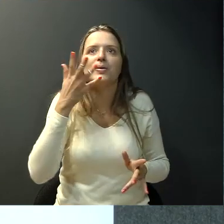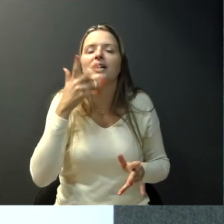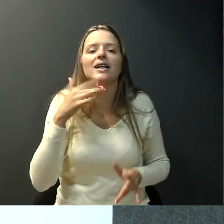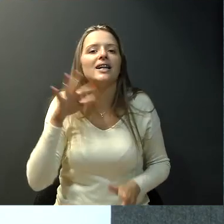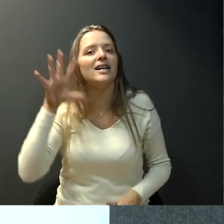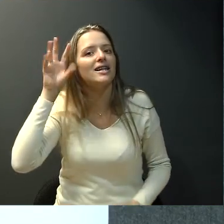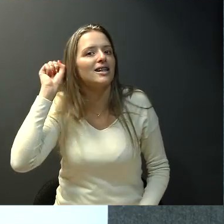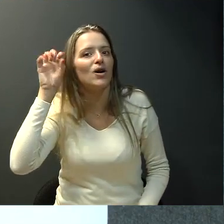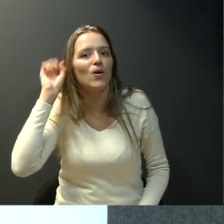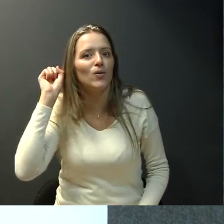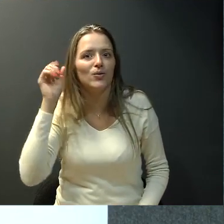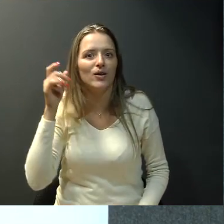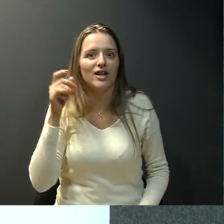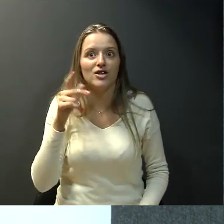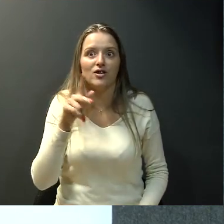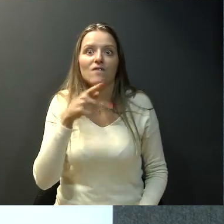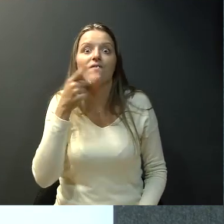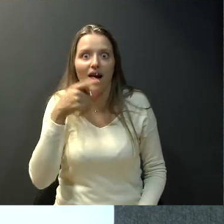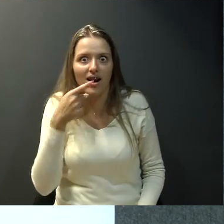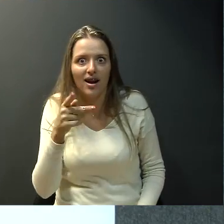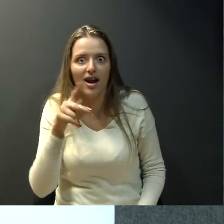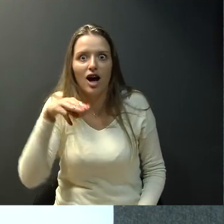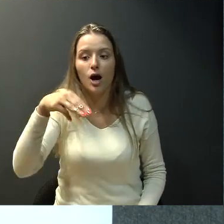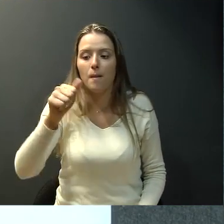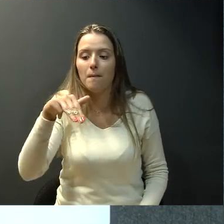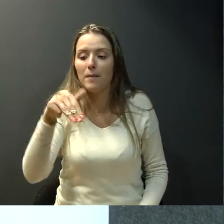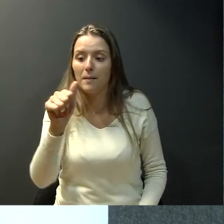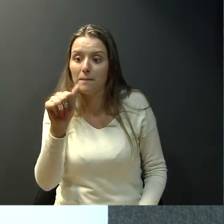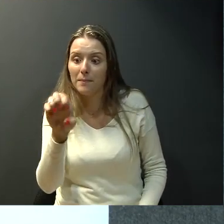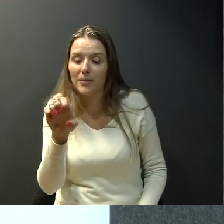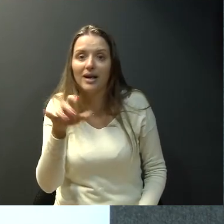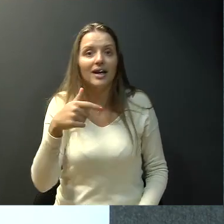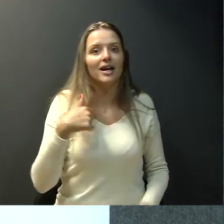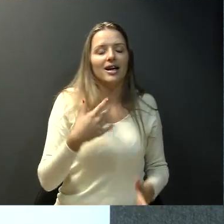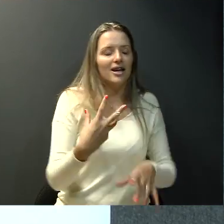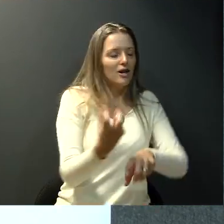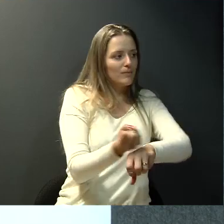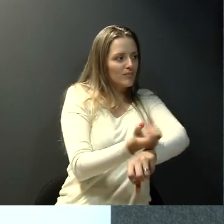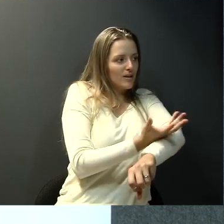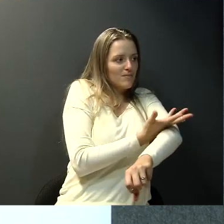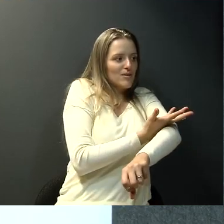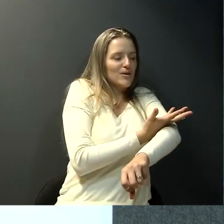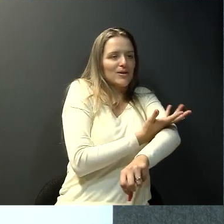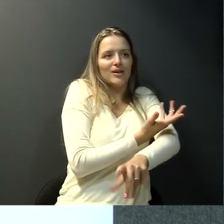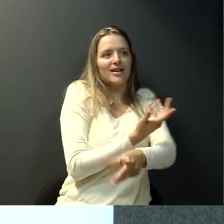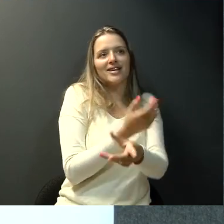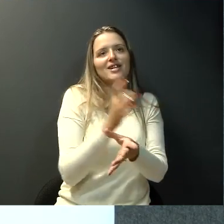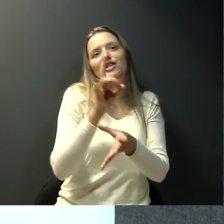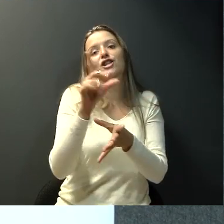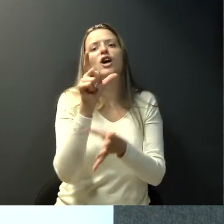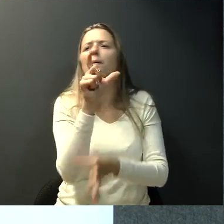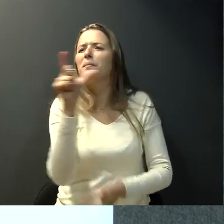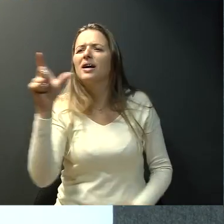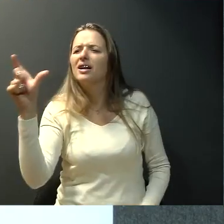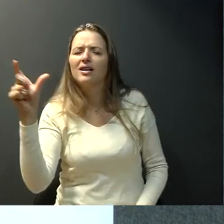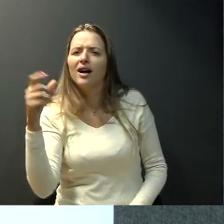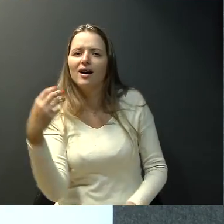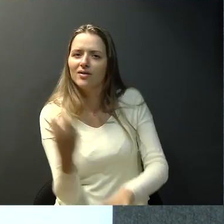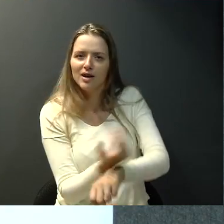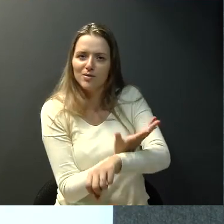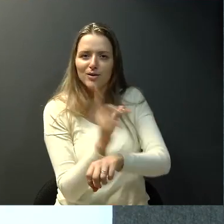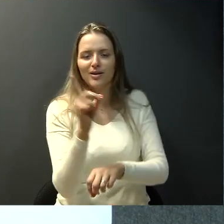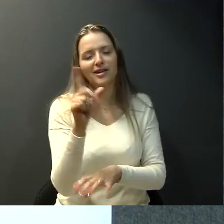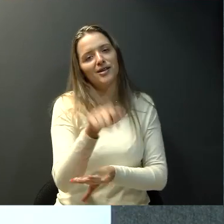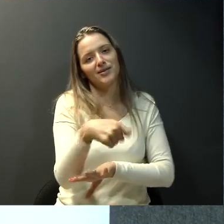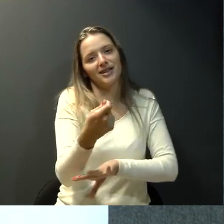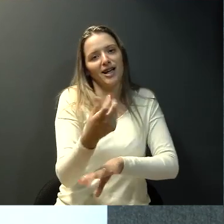Daí ele sinalizou a mamãe, para mim foi o melhor presente. Então, assim, quem diz que a gente só se emociona com palavras, né? Para mim, a primeira vez que ele fez o sinal de